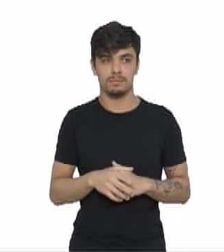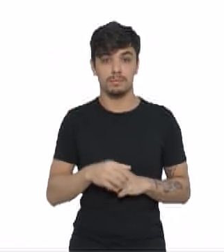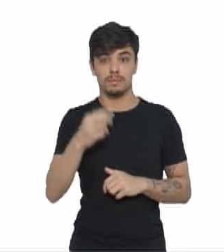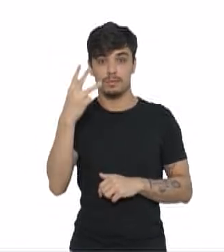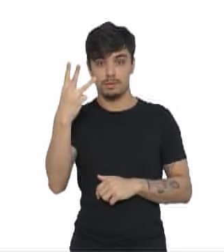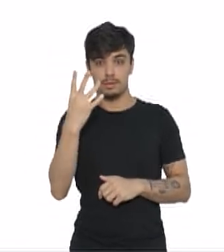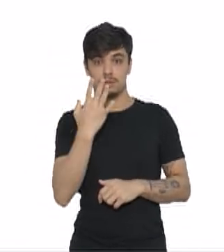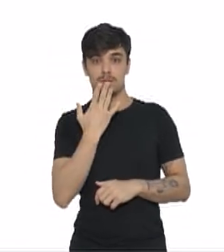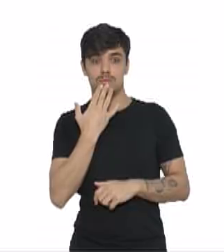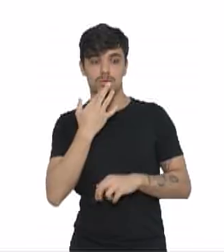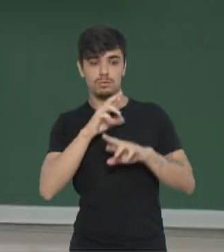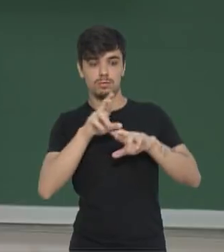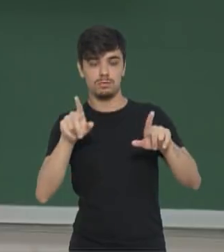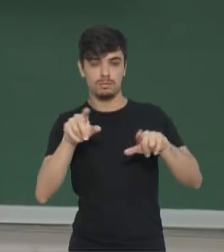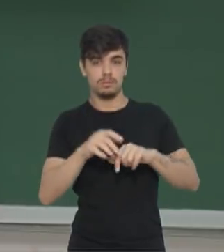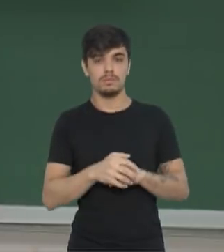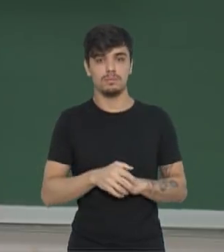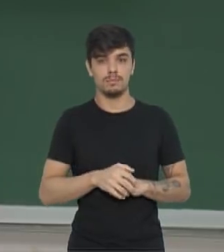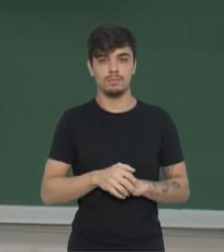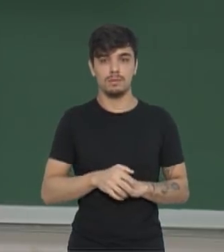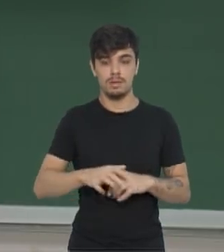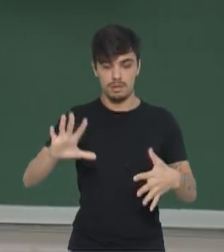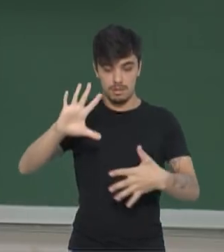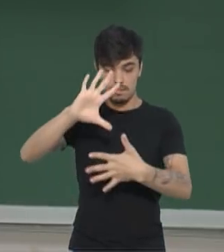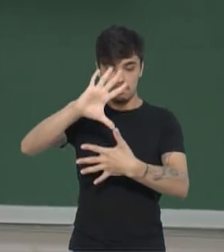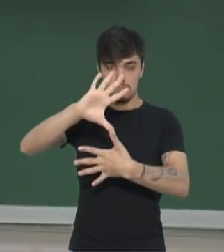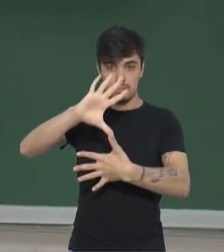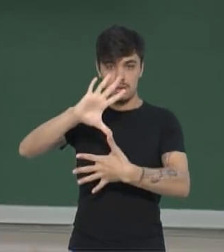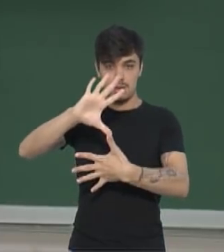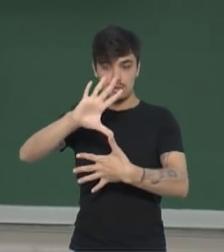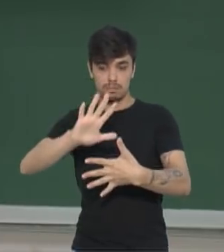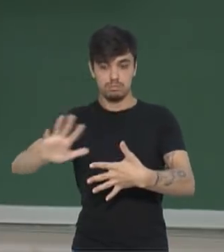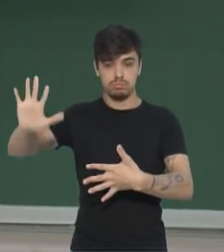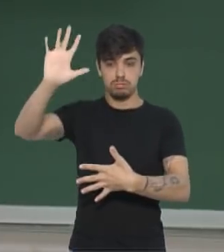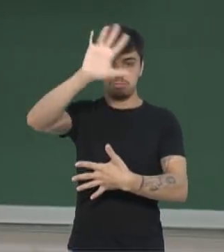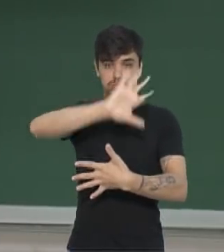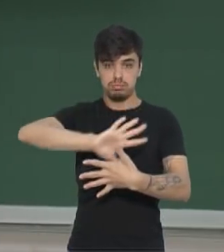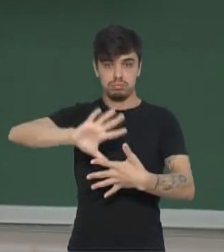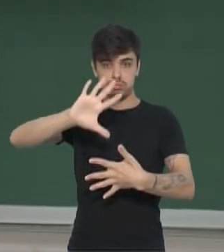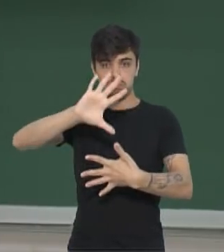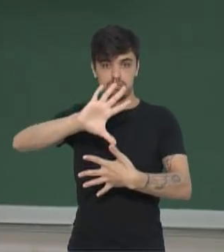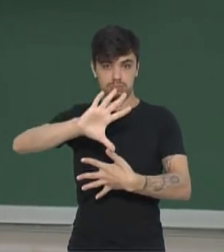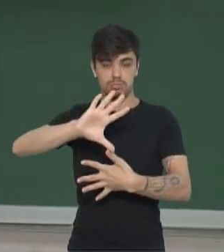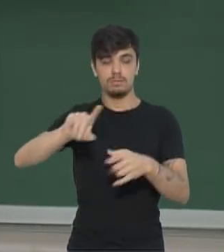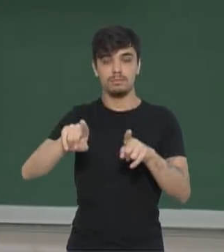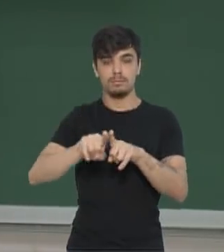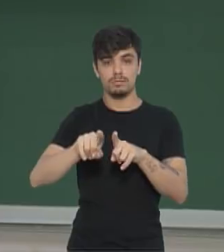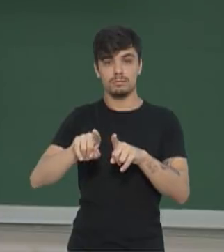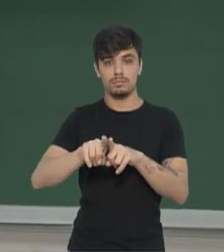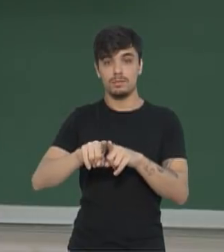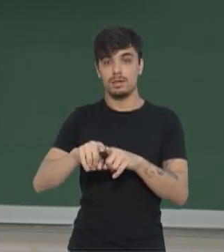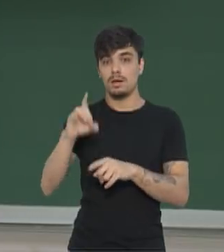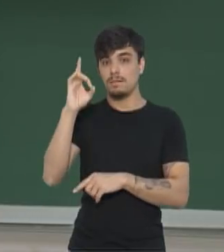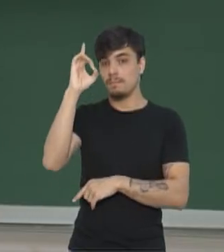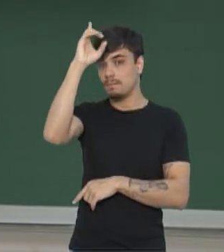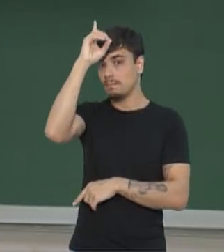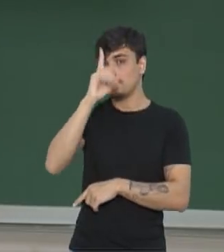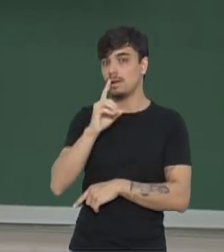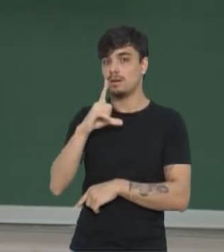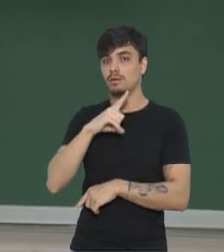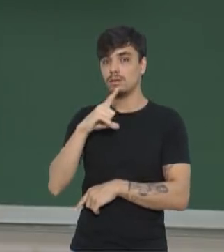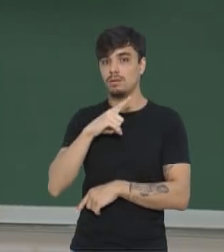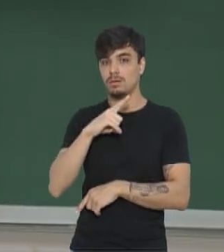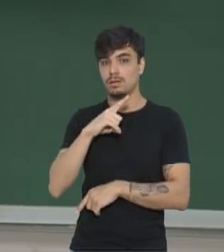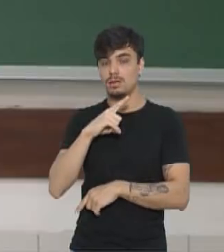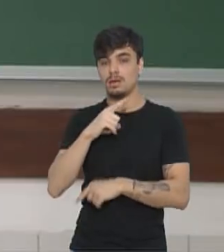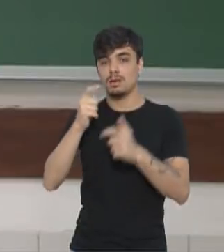cores diferentes. É o mapa da América inteira, de todo o continente americano, e em amarelo nós temos em destaque as regiões